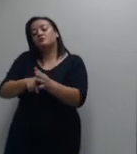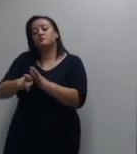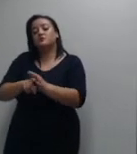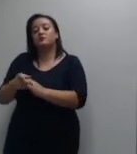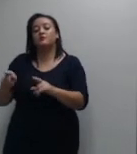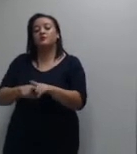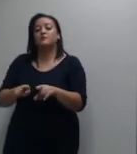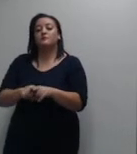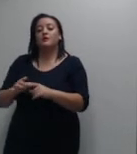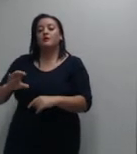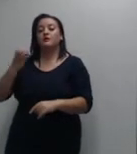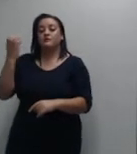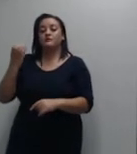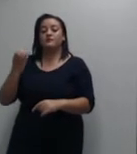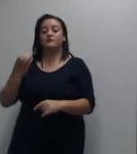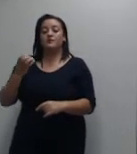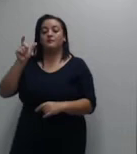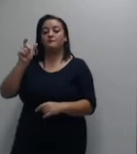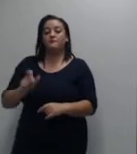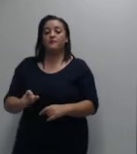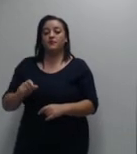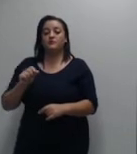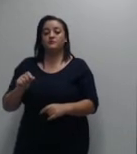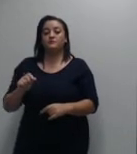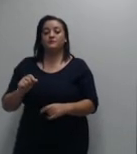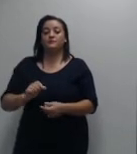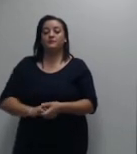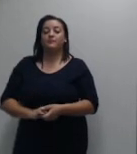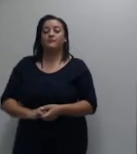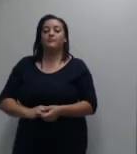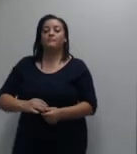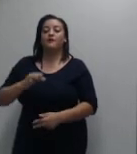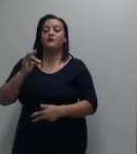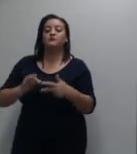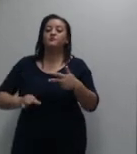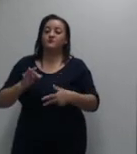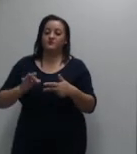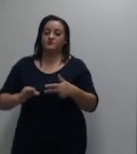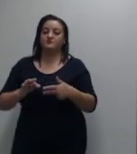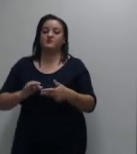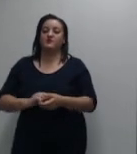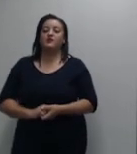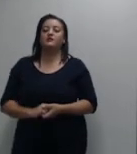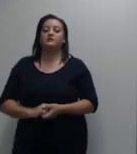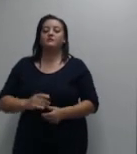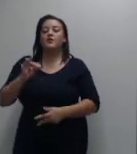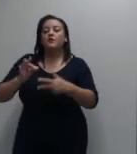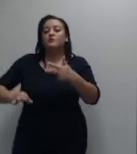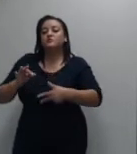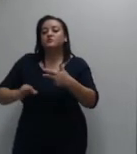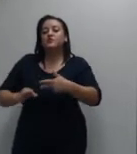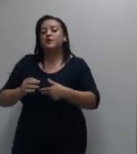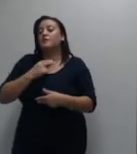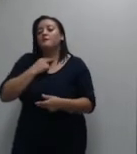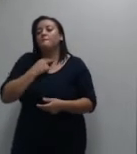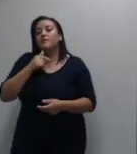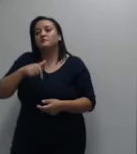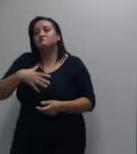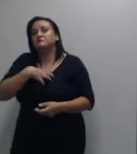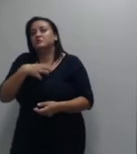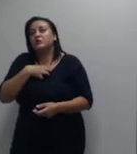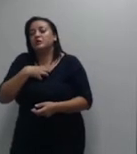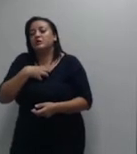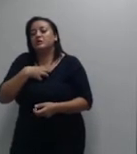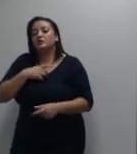EA decisão por parte do Poder Judiciário o judiciário não deve dessa forma